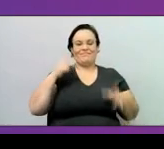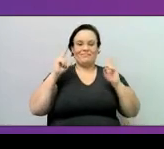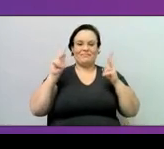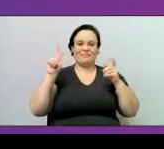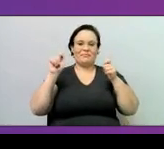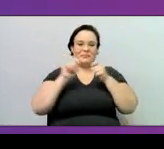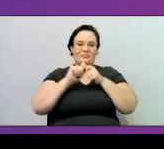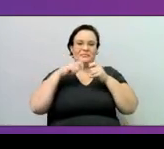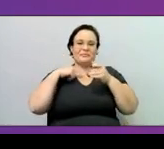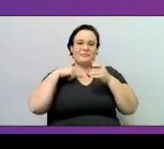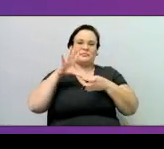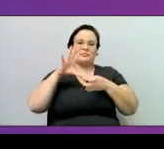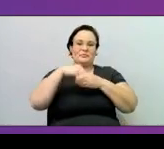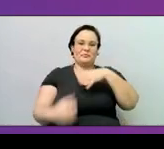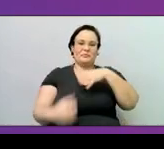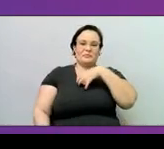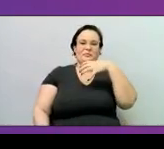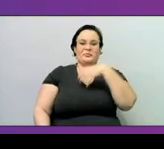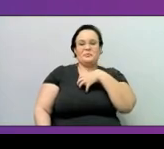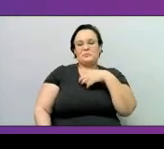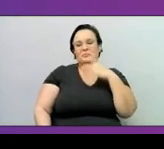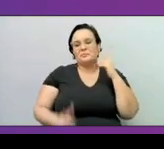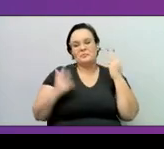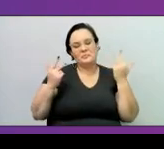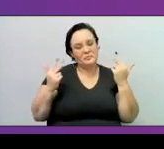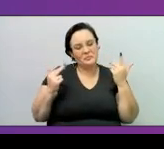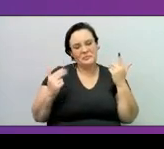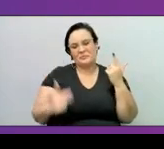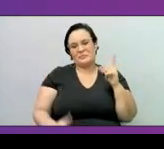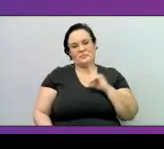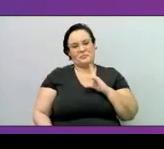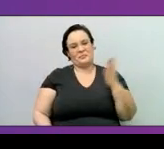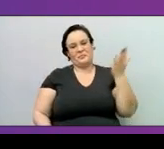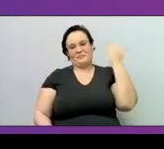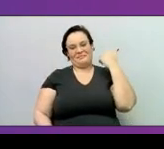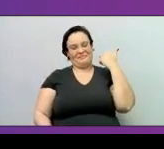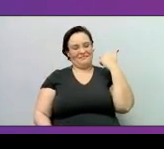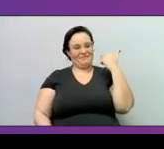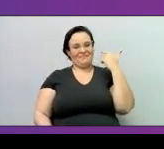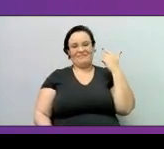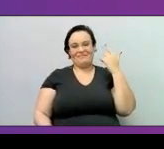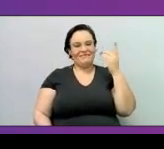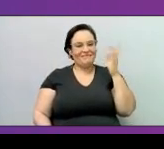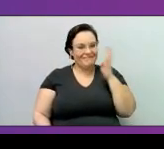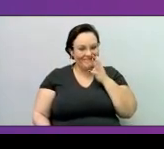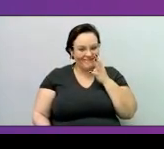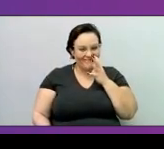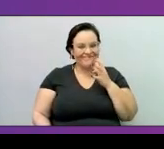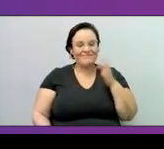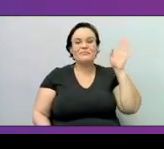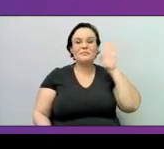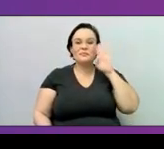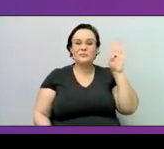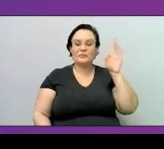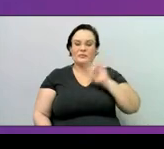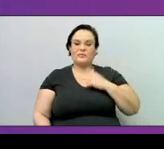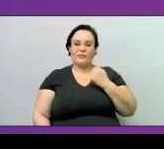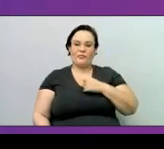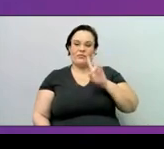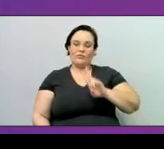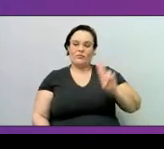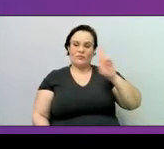dentro eu fico sentindo a mesma sensação que eu tive no começo é uma coisa ABC é impressionante sobretudo quando a gente usa o próprio corpo